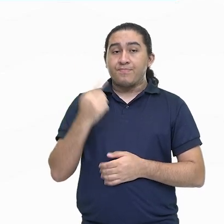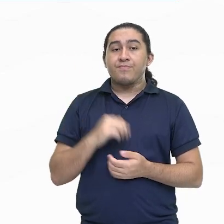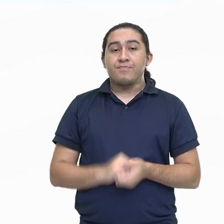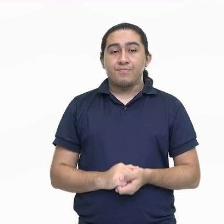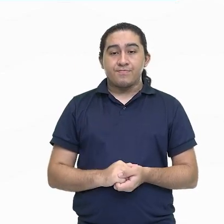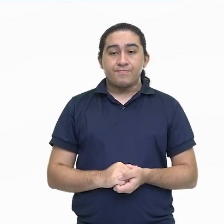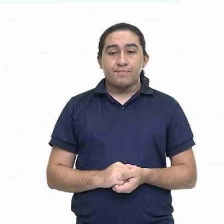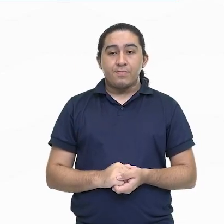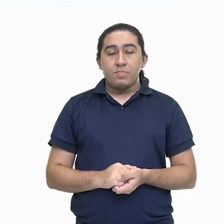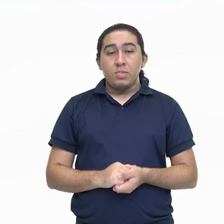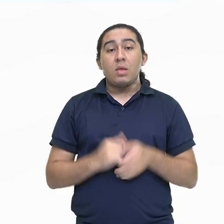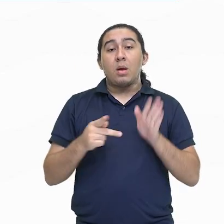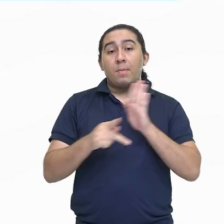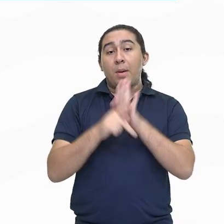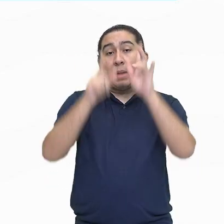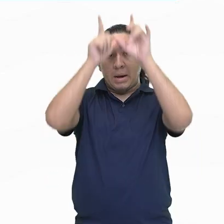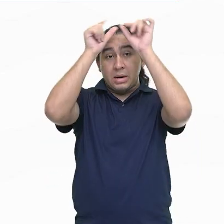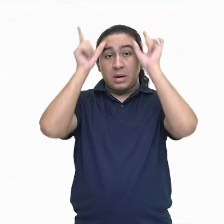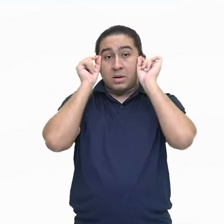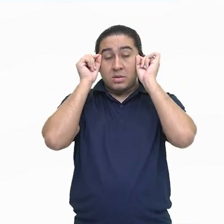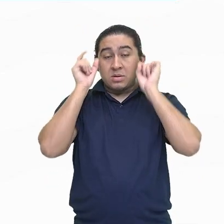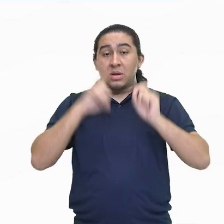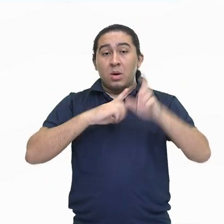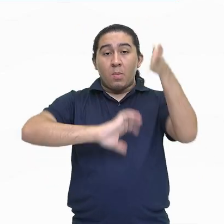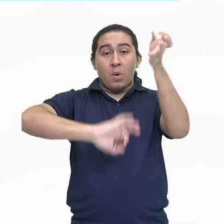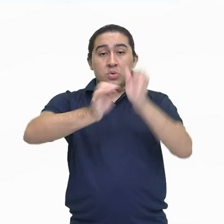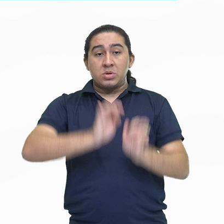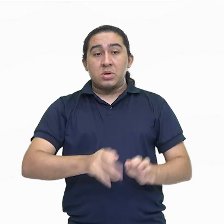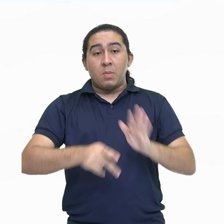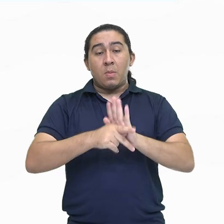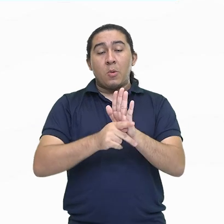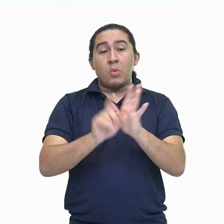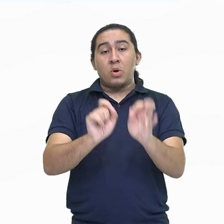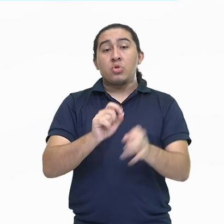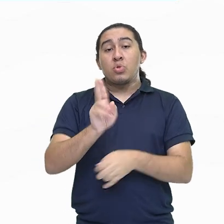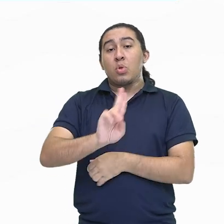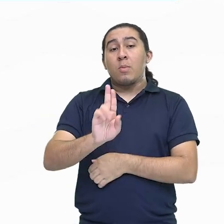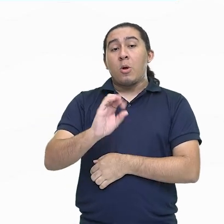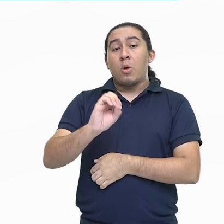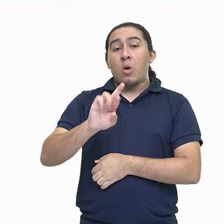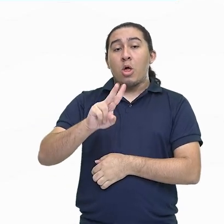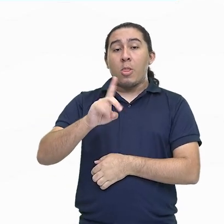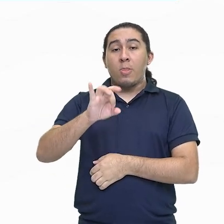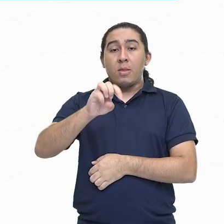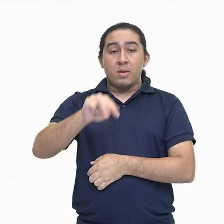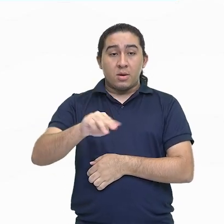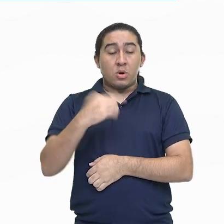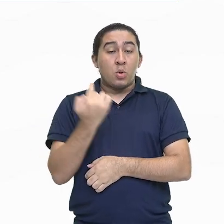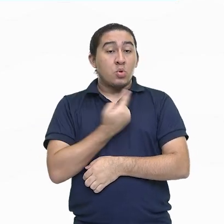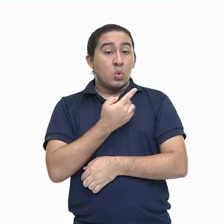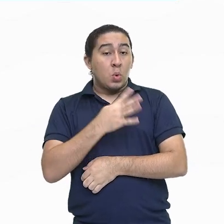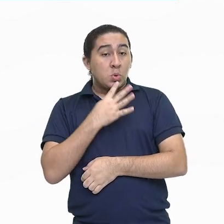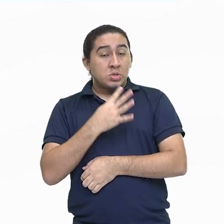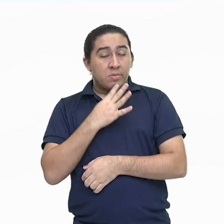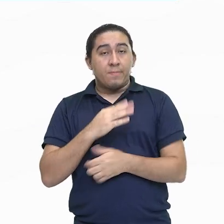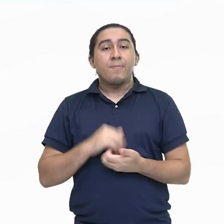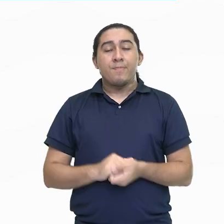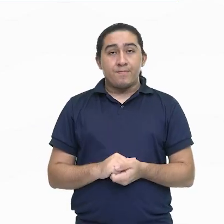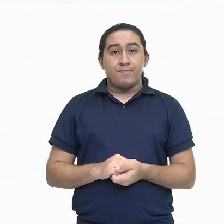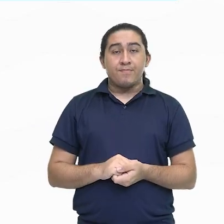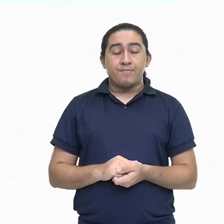colunas gregas passam por uma organização que chamamos de ordem. Nós vamos conhecer cada uma delas.